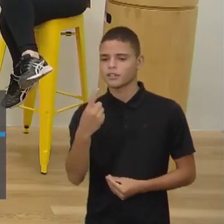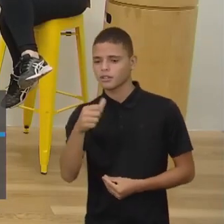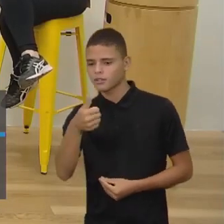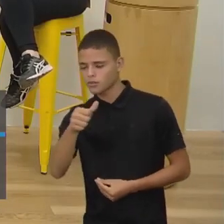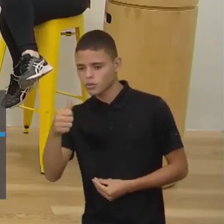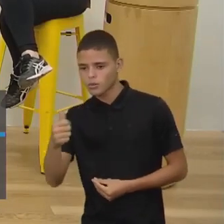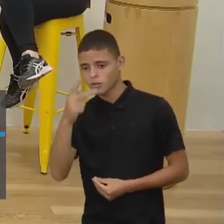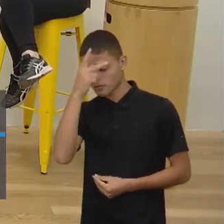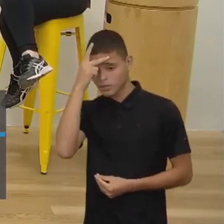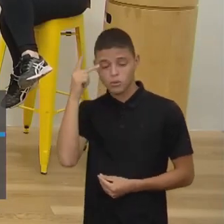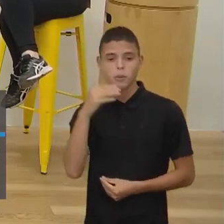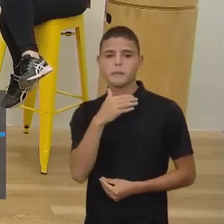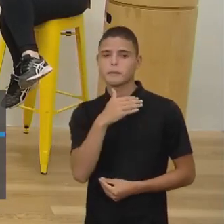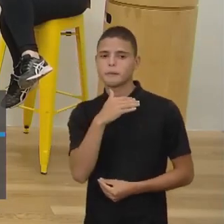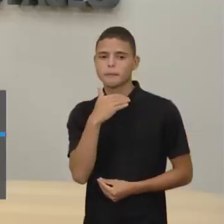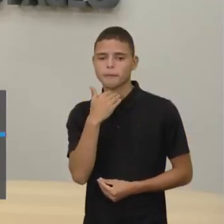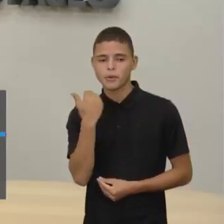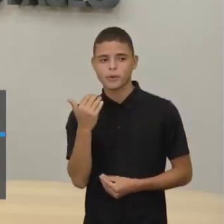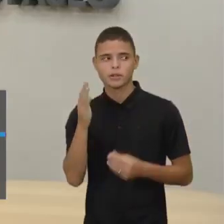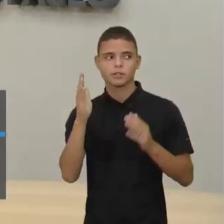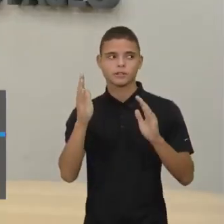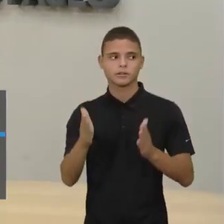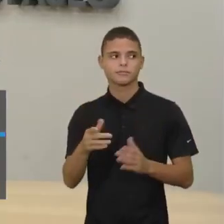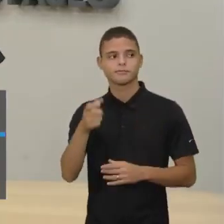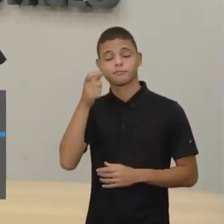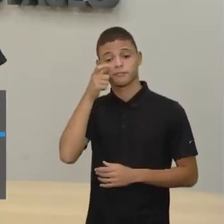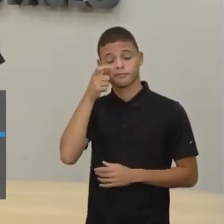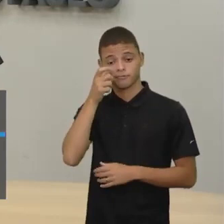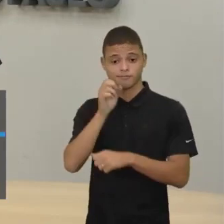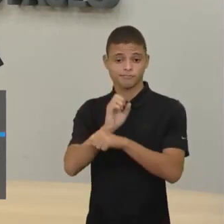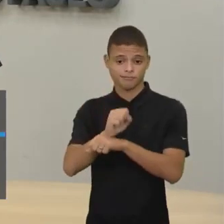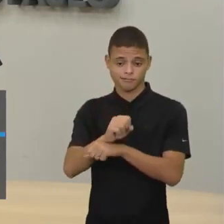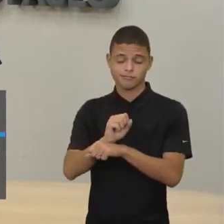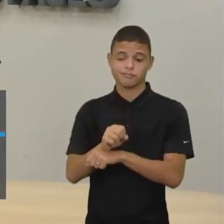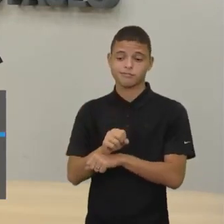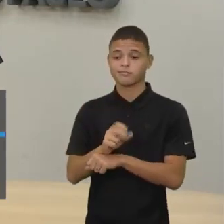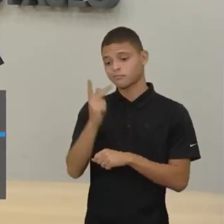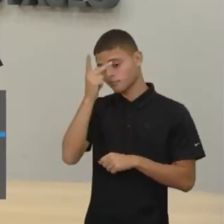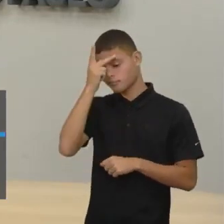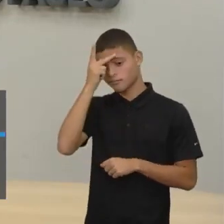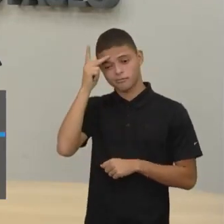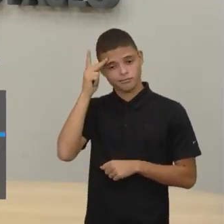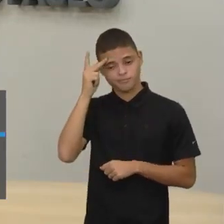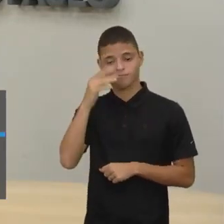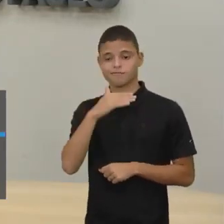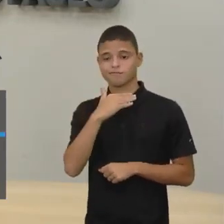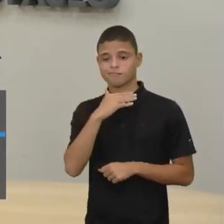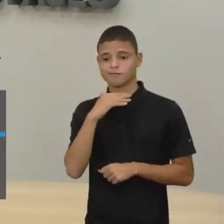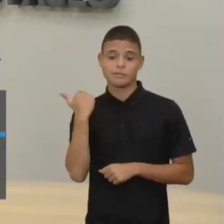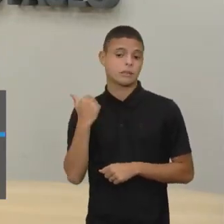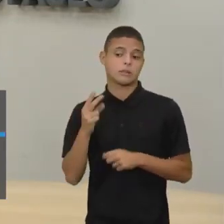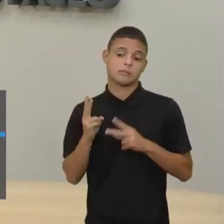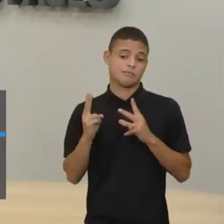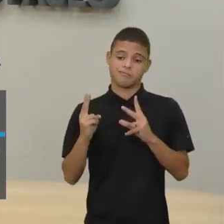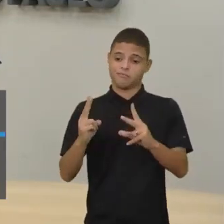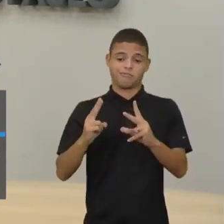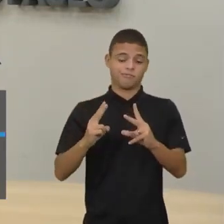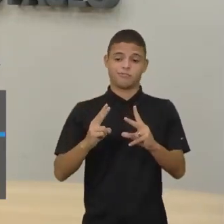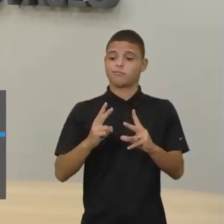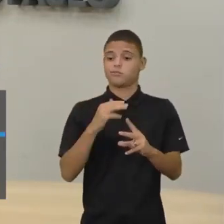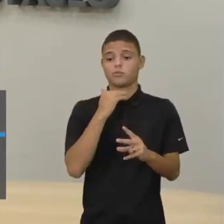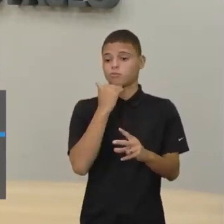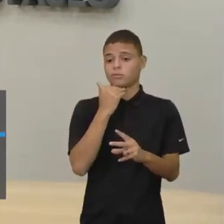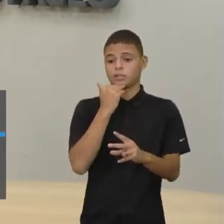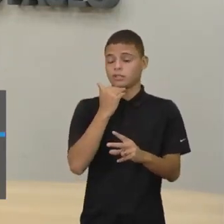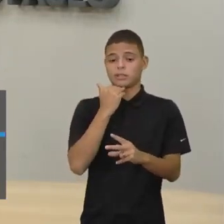pessoas já morreram em suas encostas, né? E o interessante é isso, né? As pessoas morrem, né, e acabam ficando por lá mesmo, porque não tem